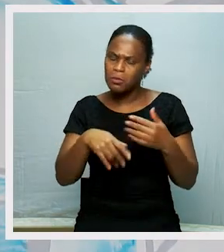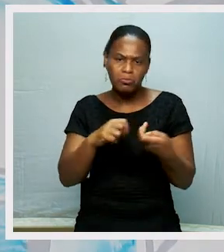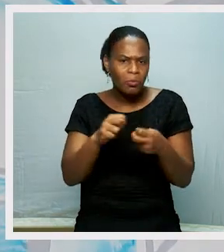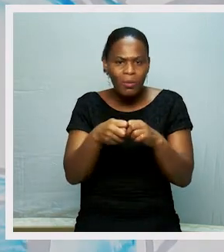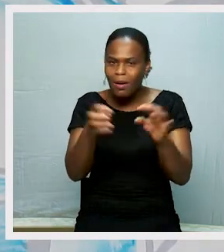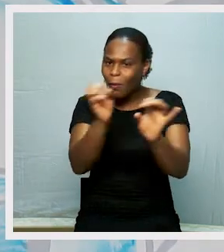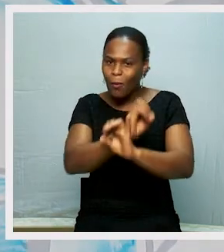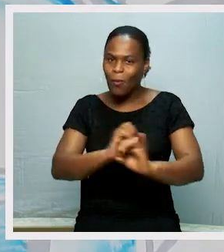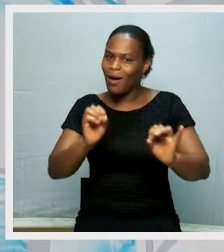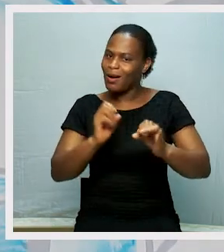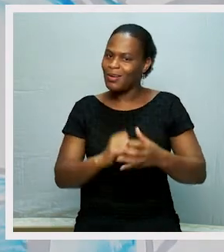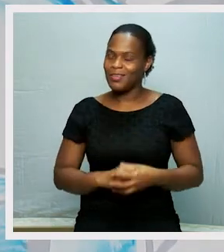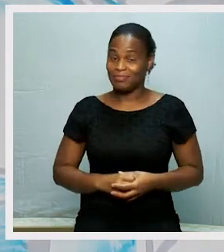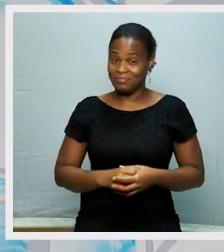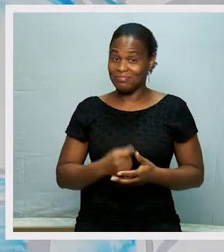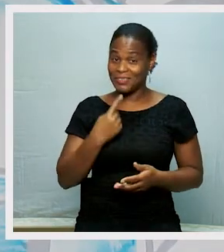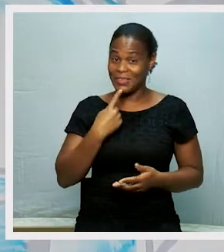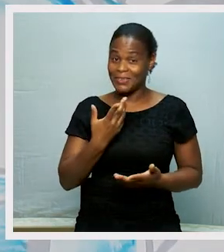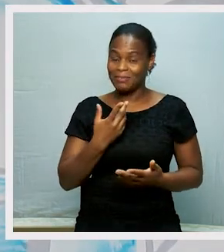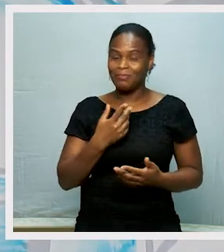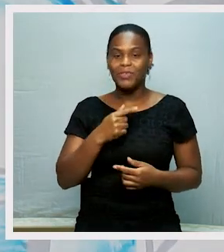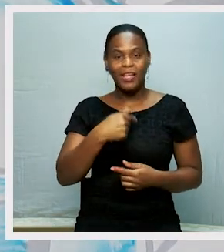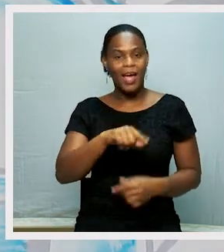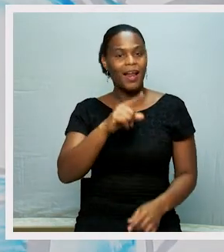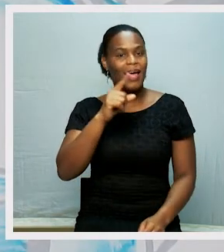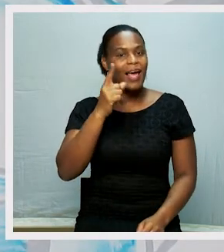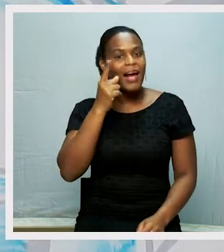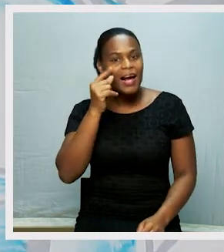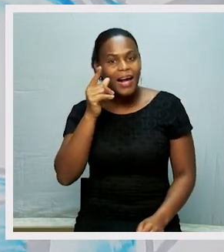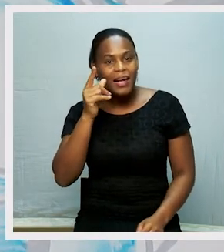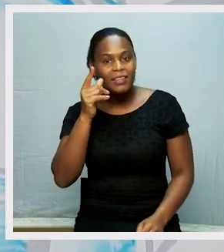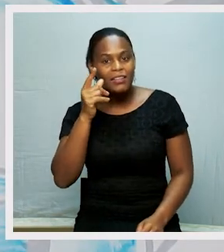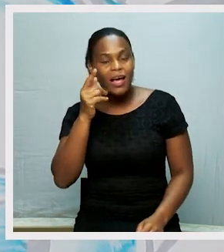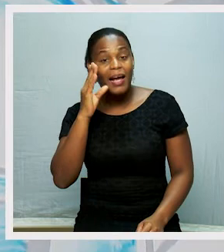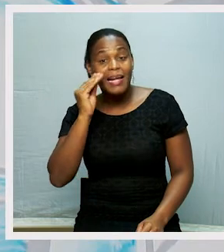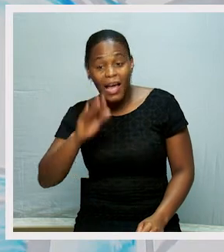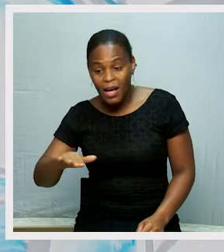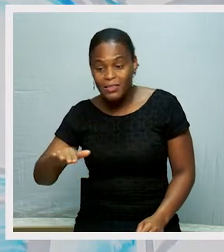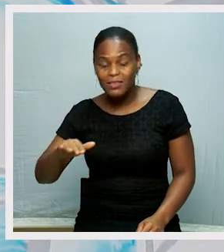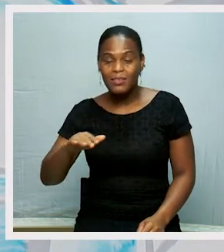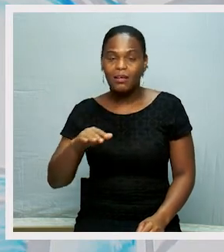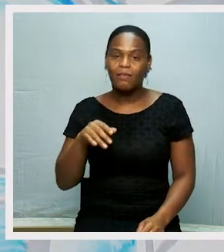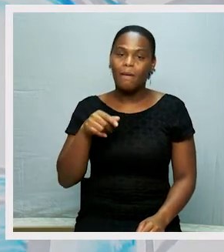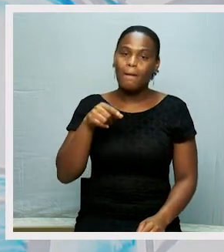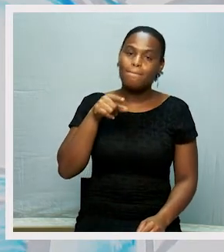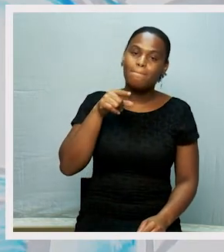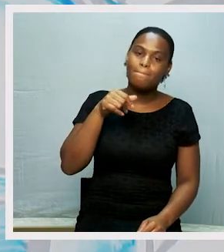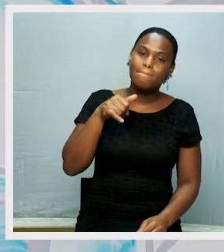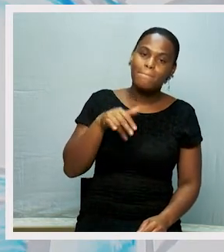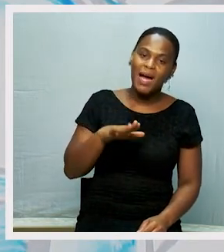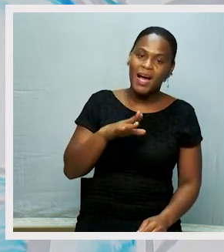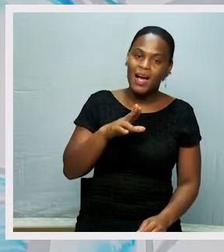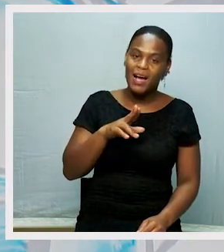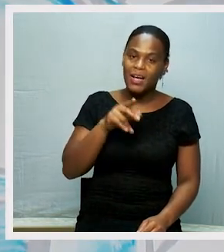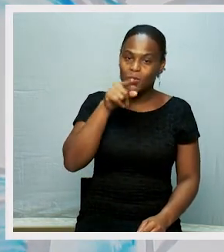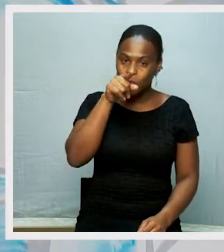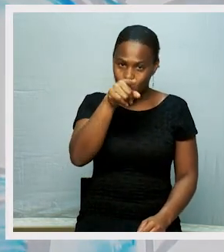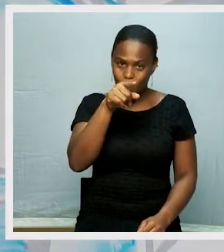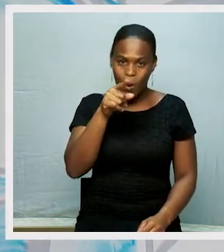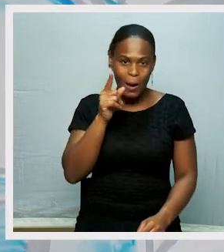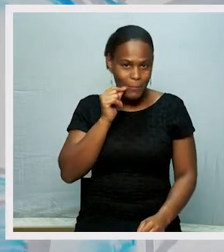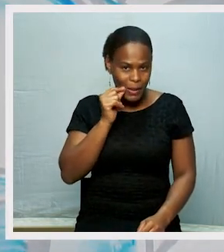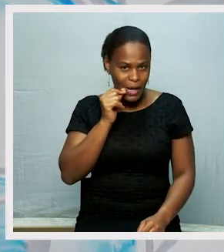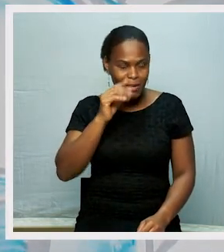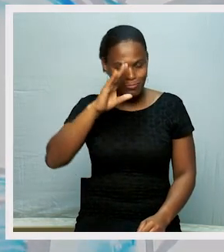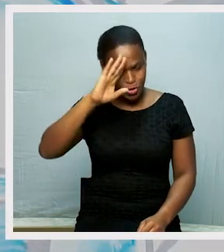nenhum problema. Entenderam? Aparece uma criança, mas tu que és